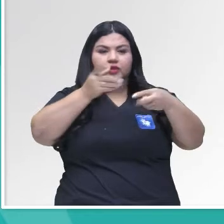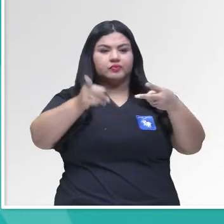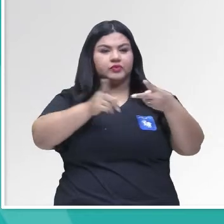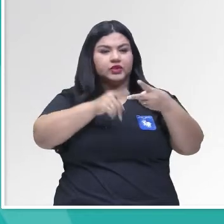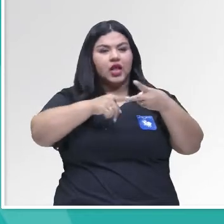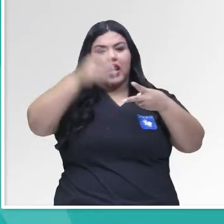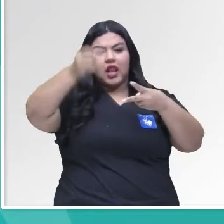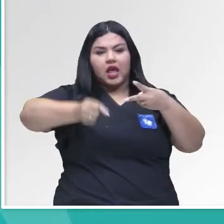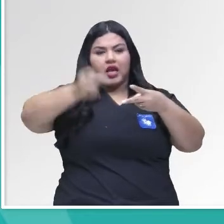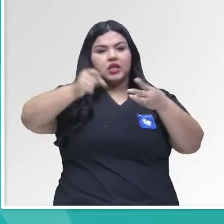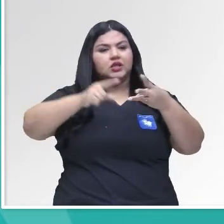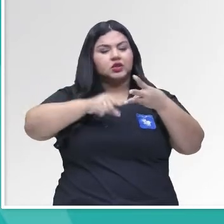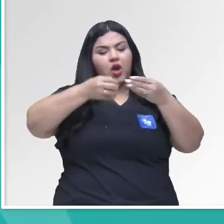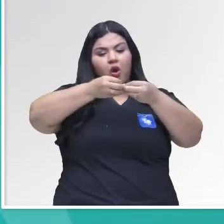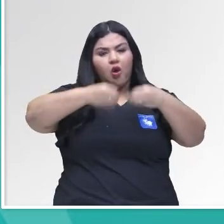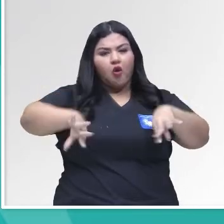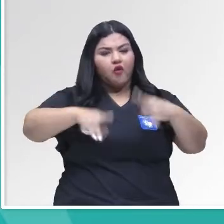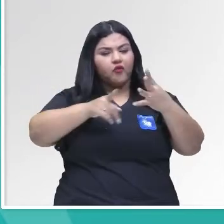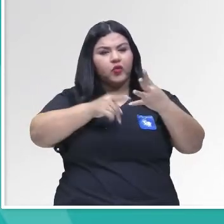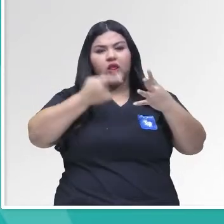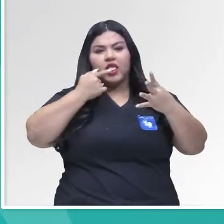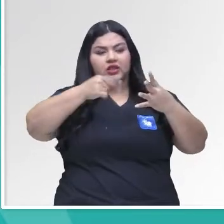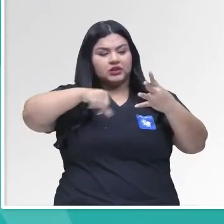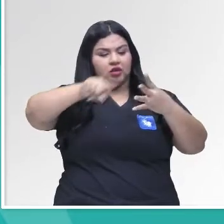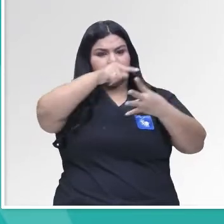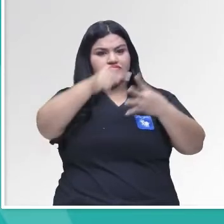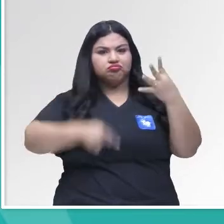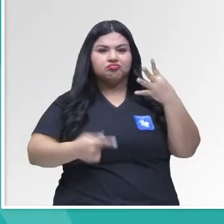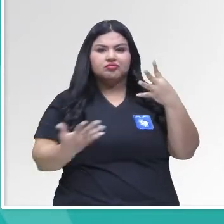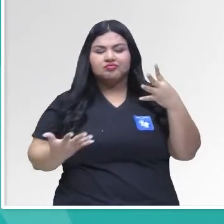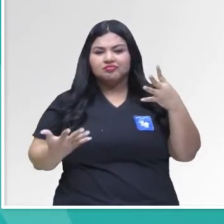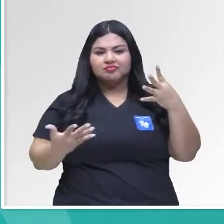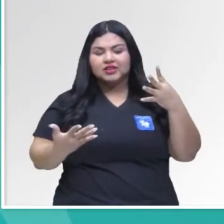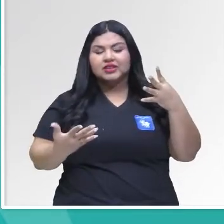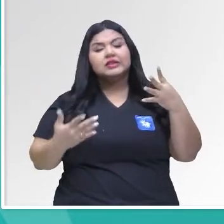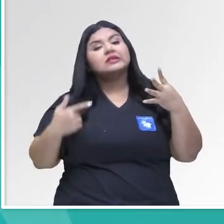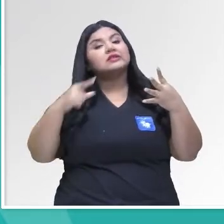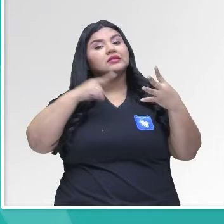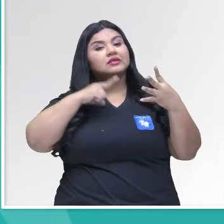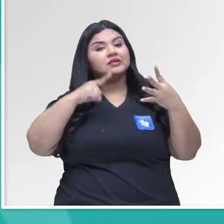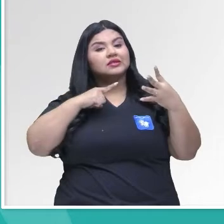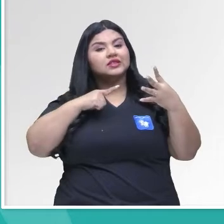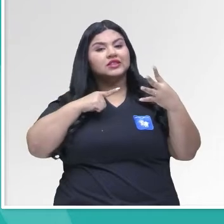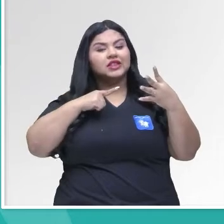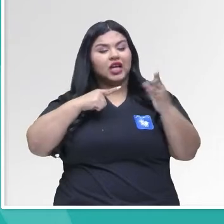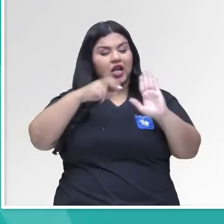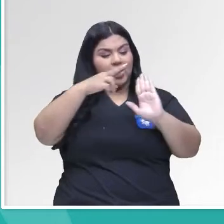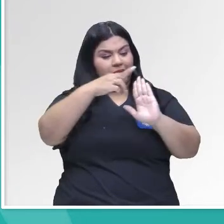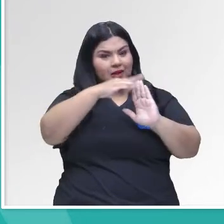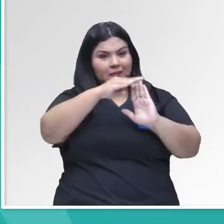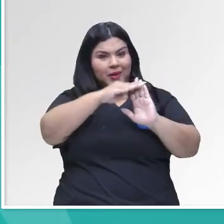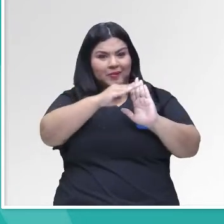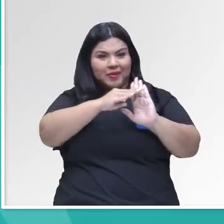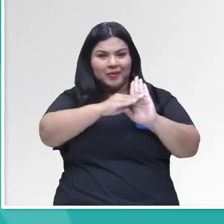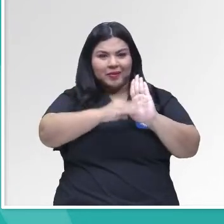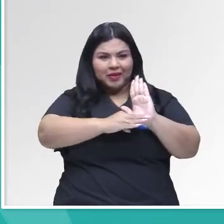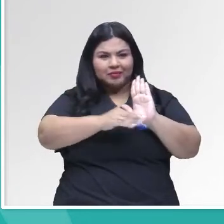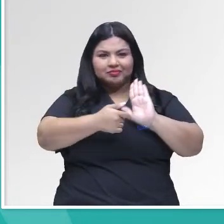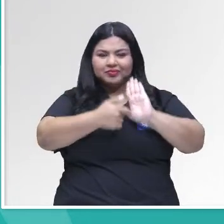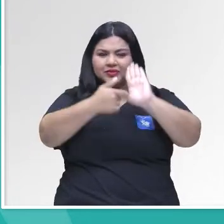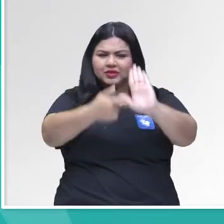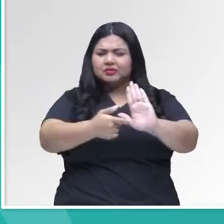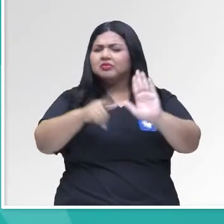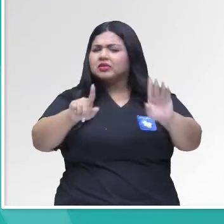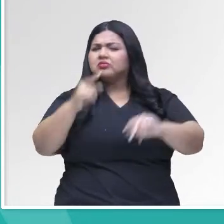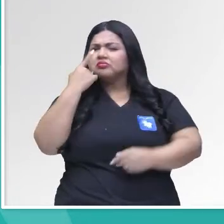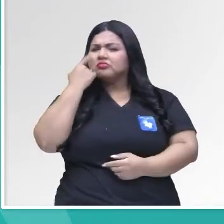leite, ovo e sal. Pronto. Nós temos então aí uma receita sendo apresentada. Agora, sabe o que é